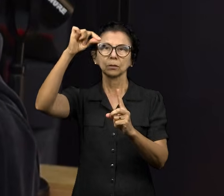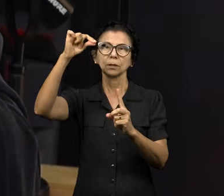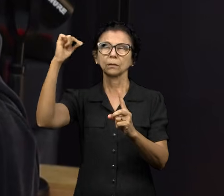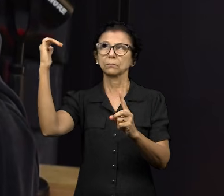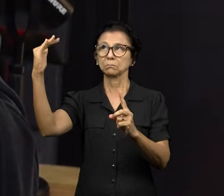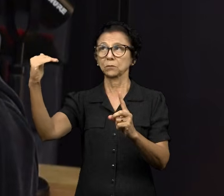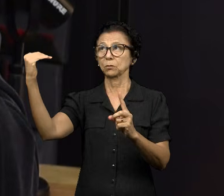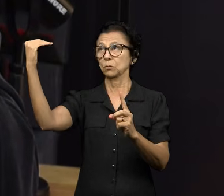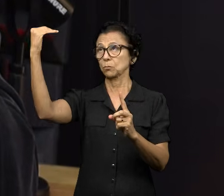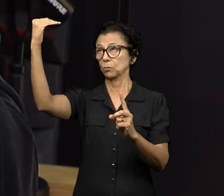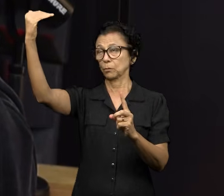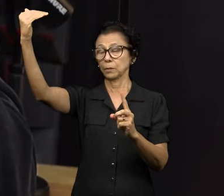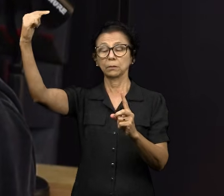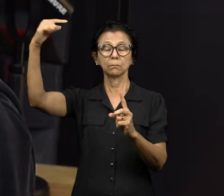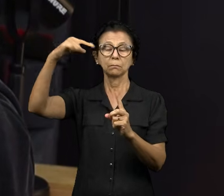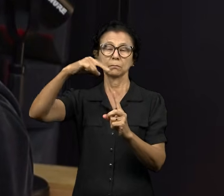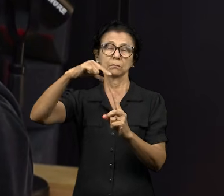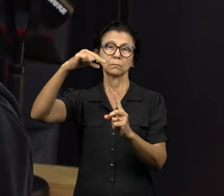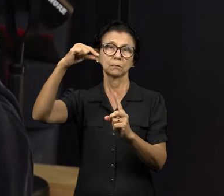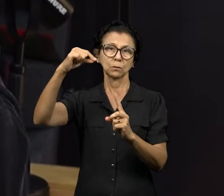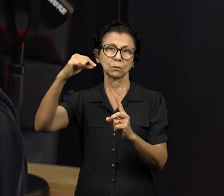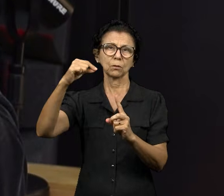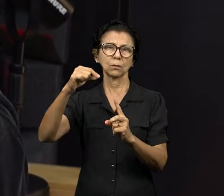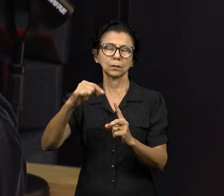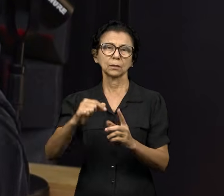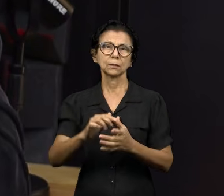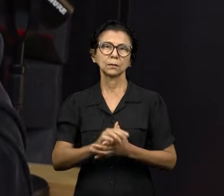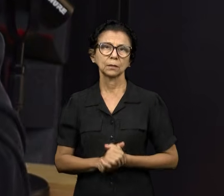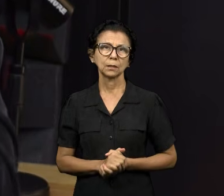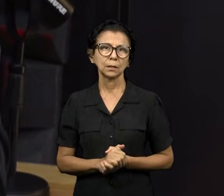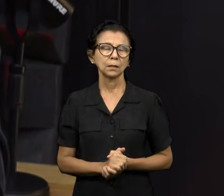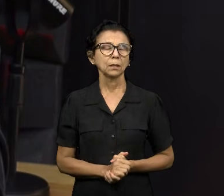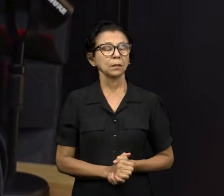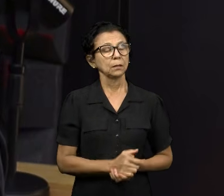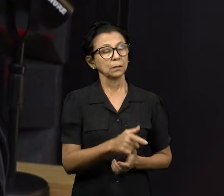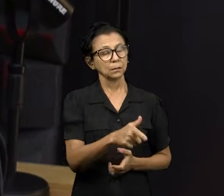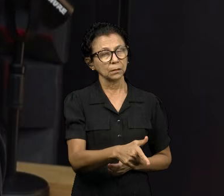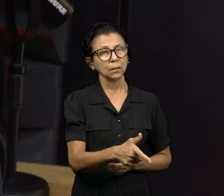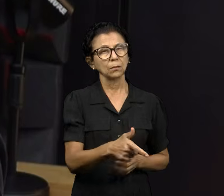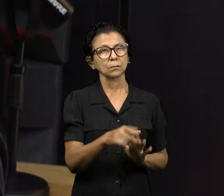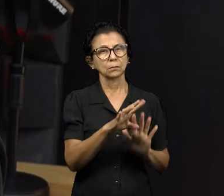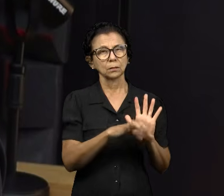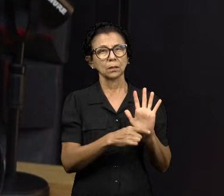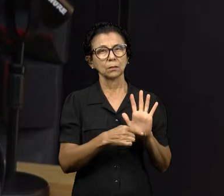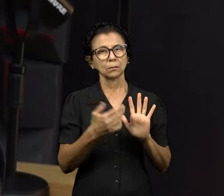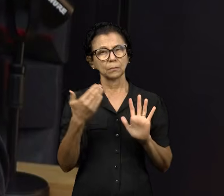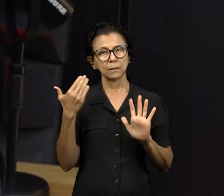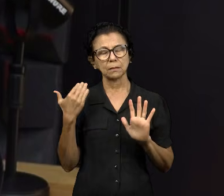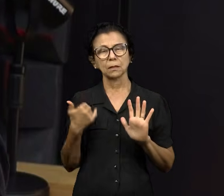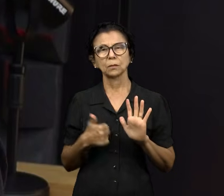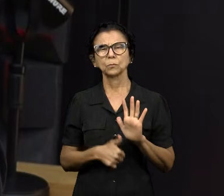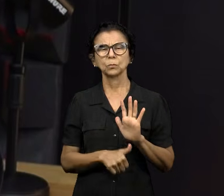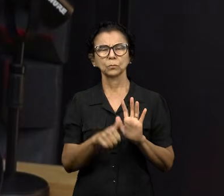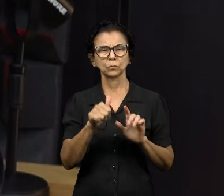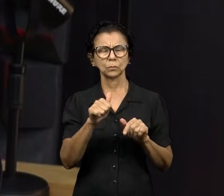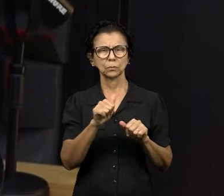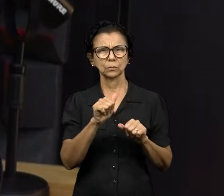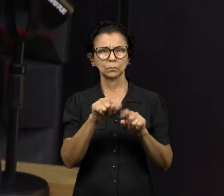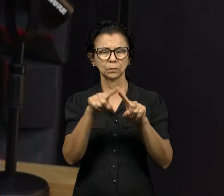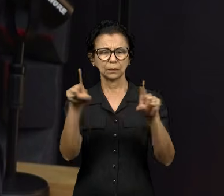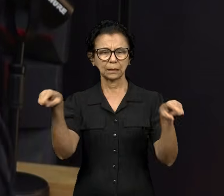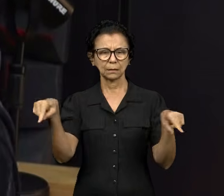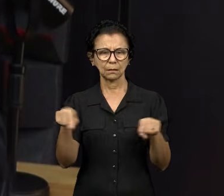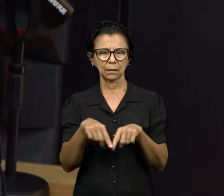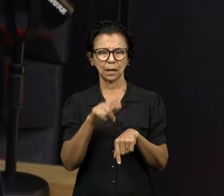soberania de Deus, né? O que nós dissemos até no episódio passado. Haviam cegos ali, muitos paralíticos,